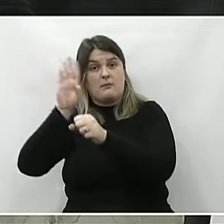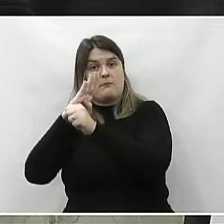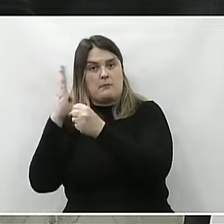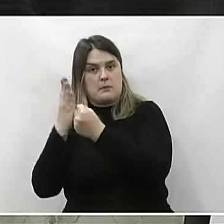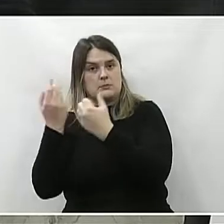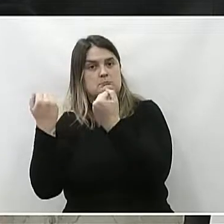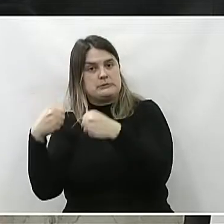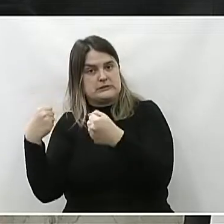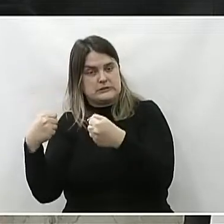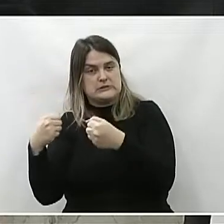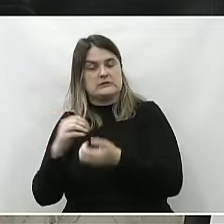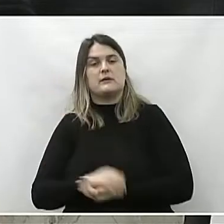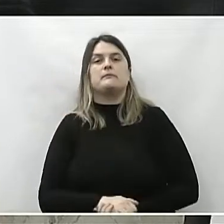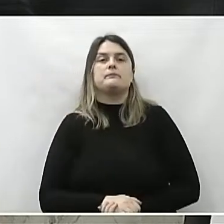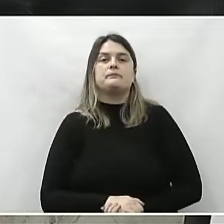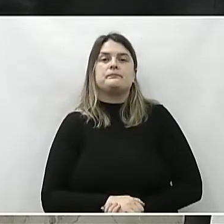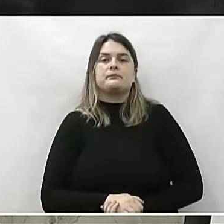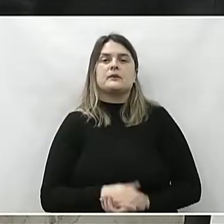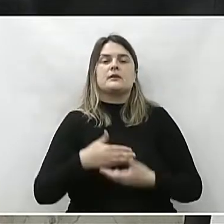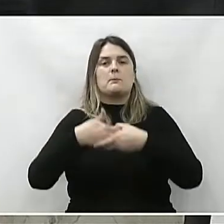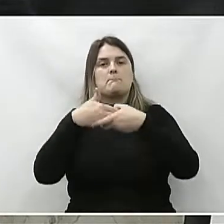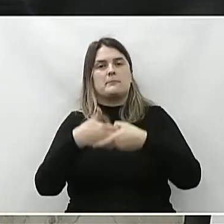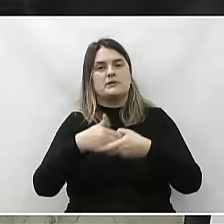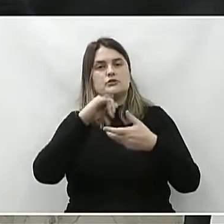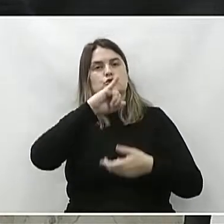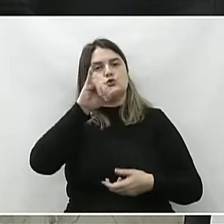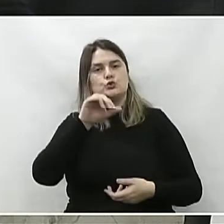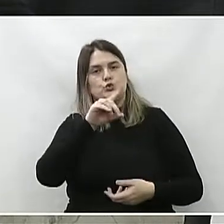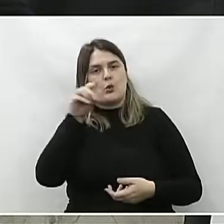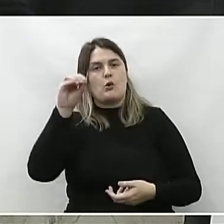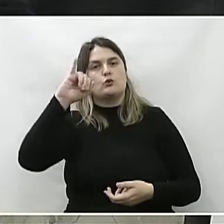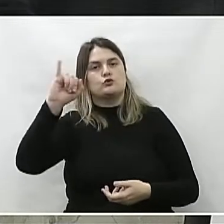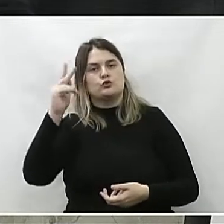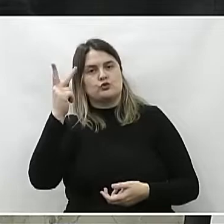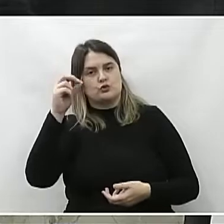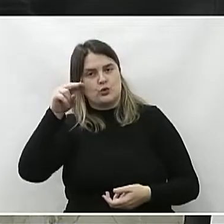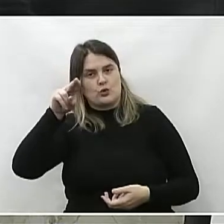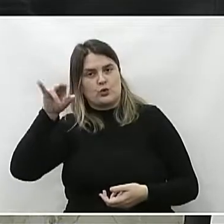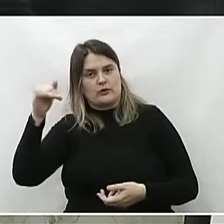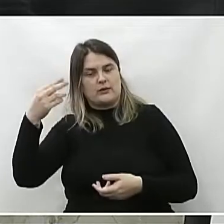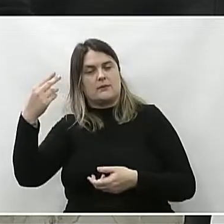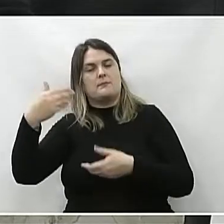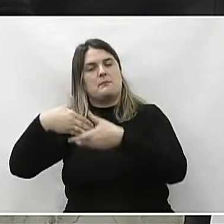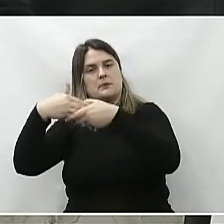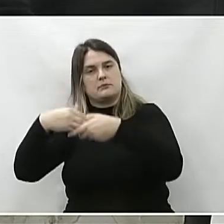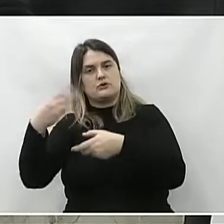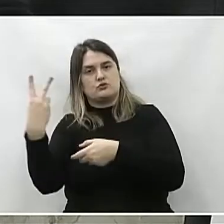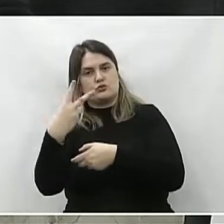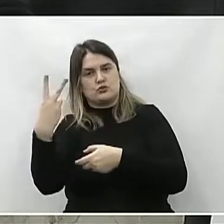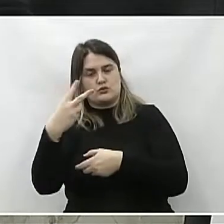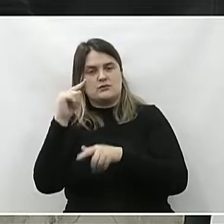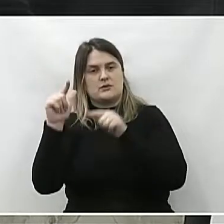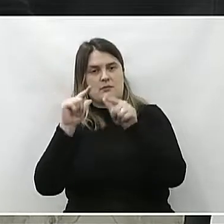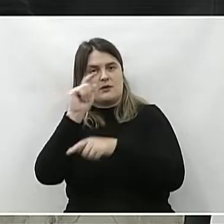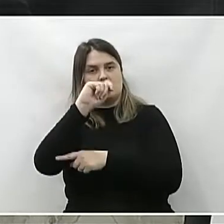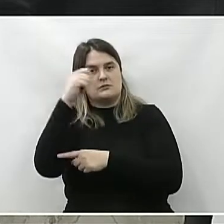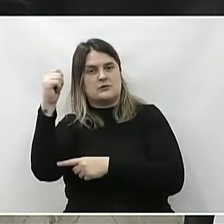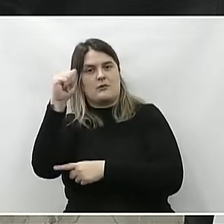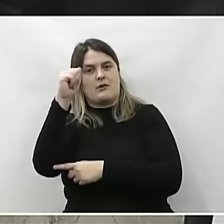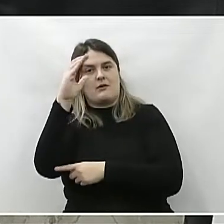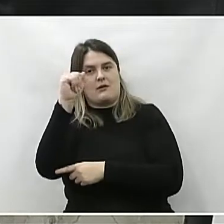feito. Quero parabenizar aqui o João e o Johnny novamente, né, pela CAL, pelo trabalho desenvolvido na CAL